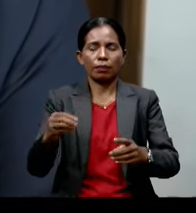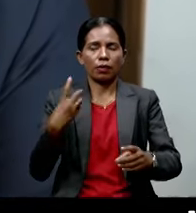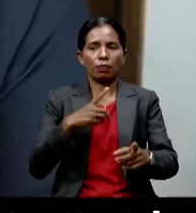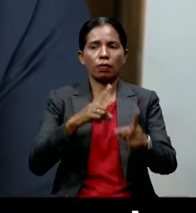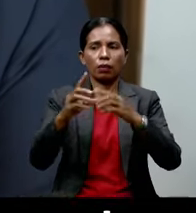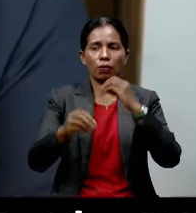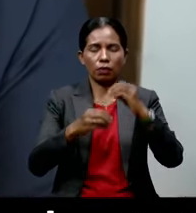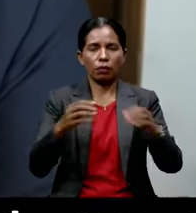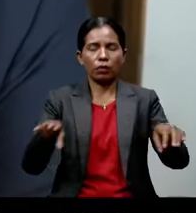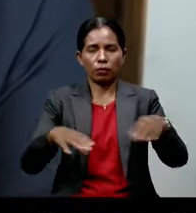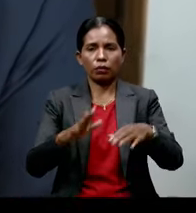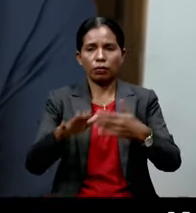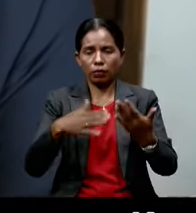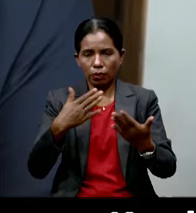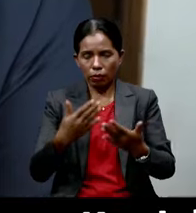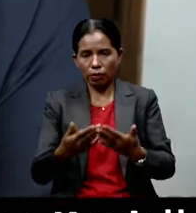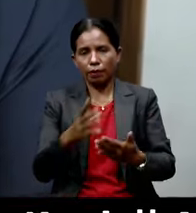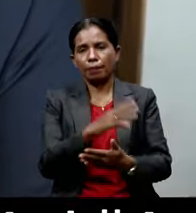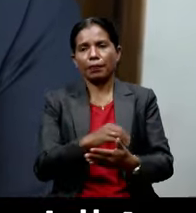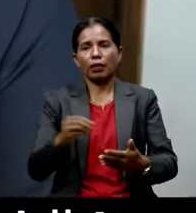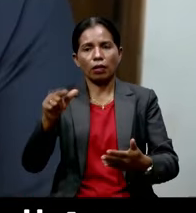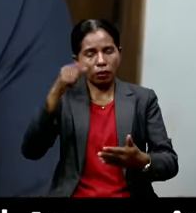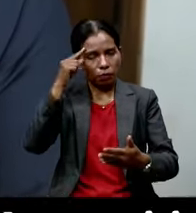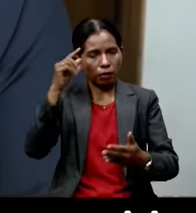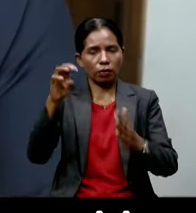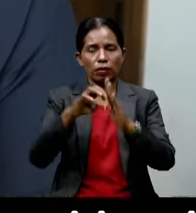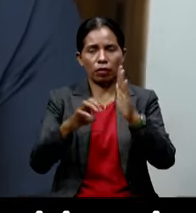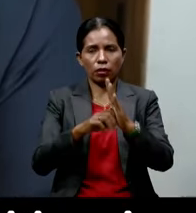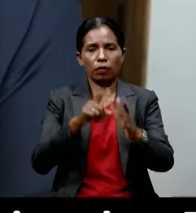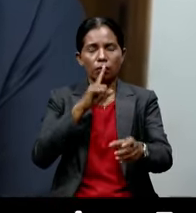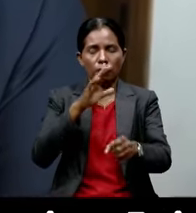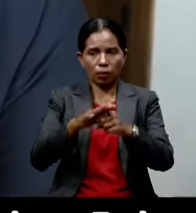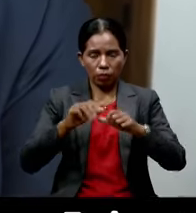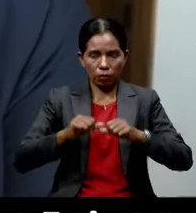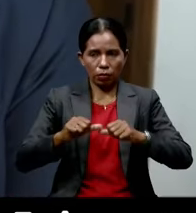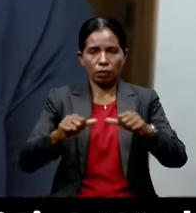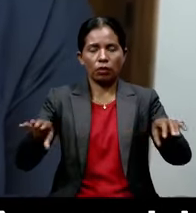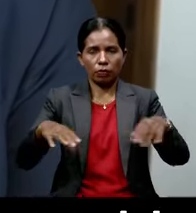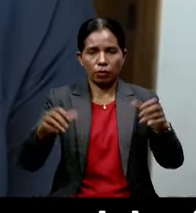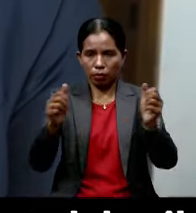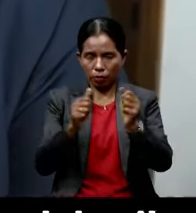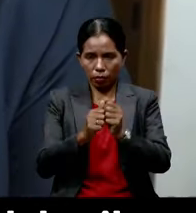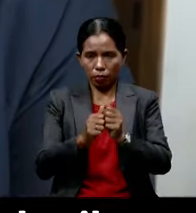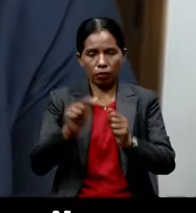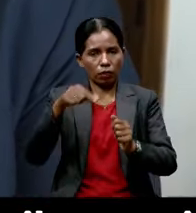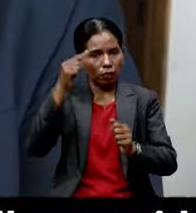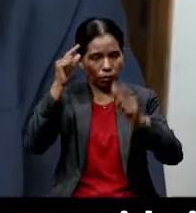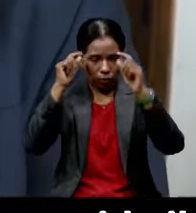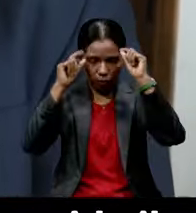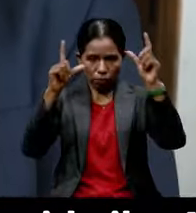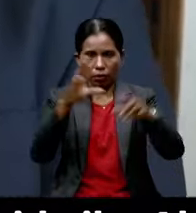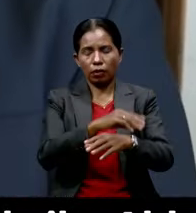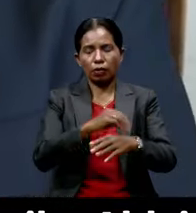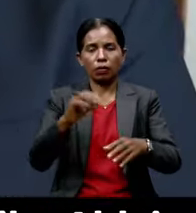quando o serviço será, no. O governo dos Estados Unidos comprometido até continuar serviço ao governo de Timor-Leste, liu no